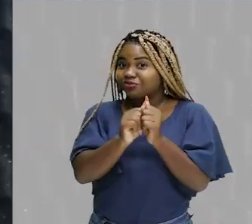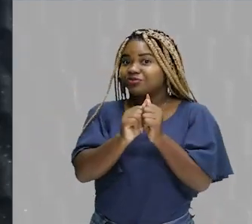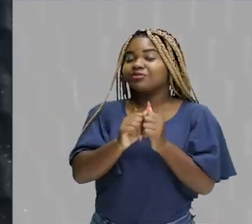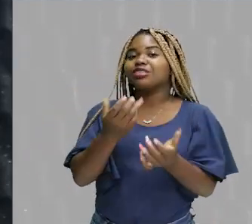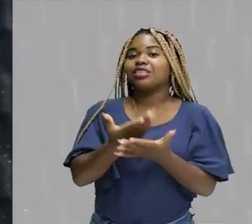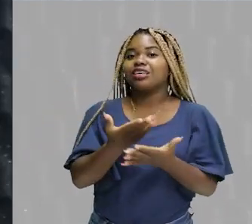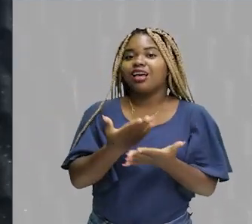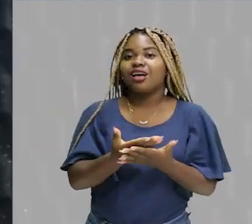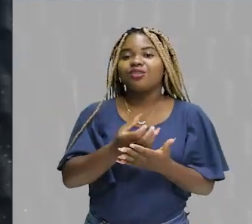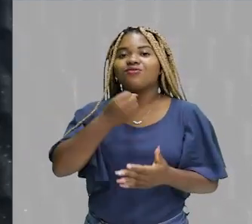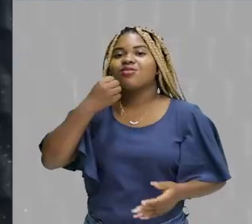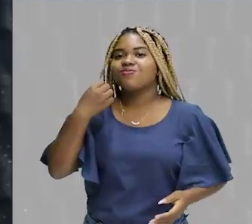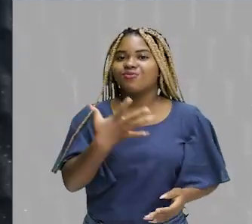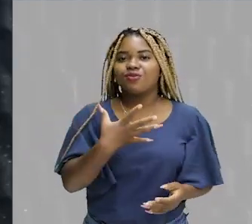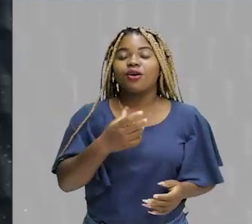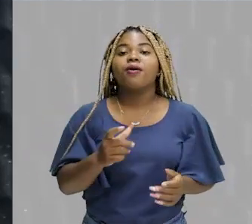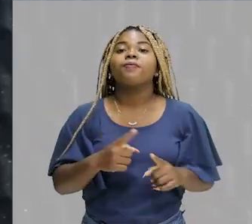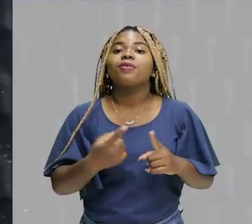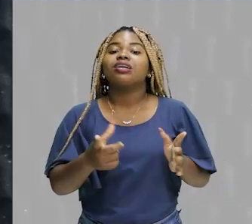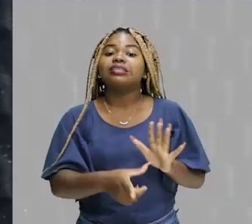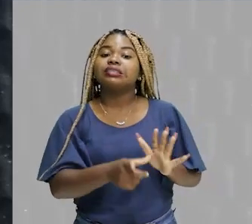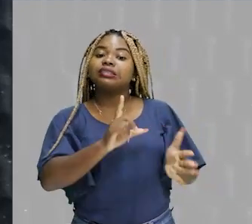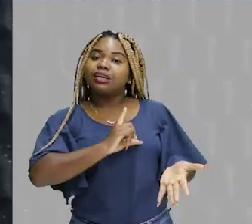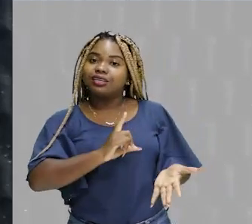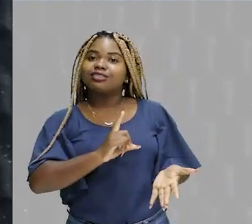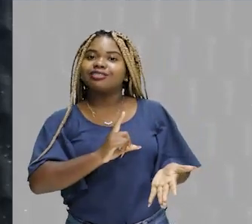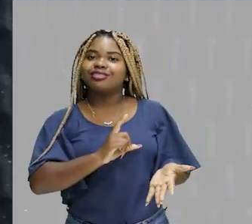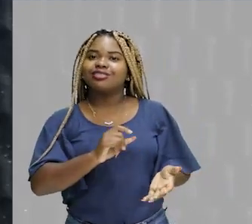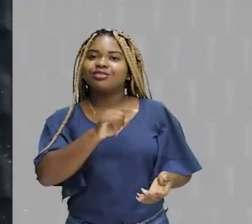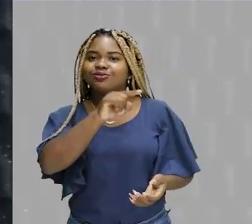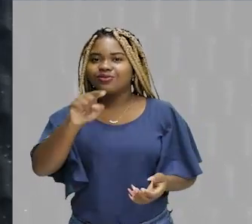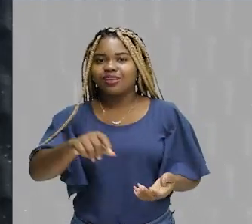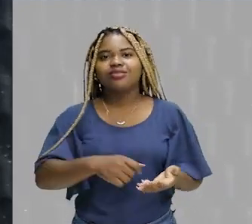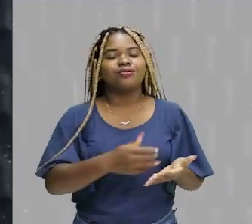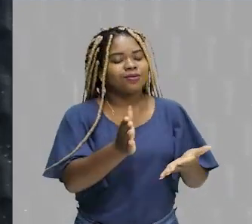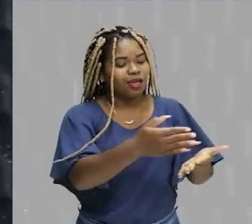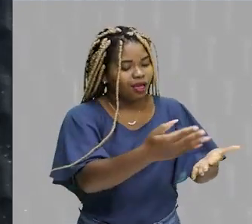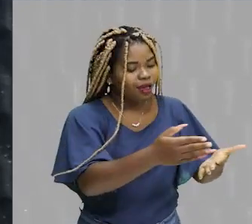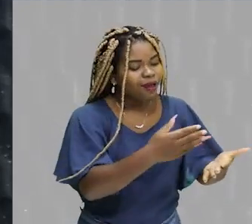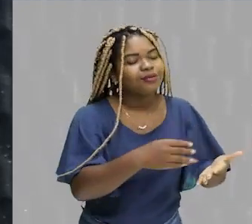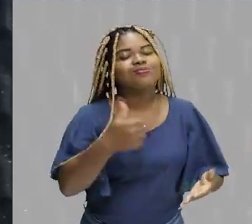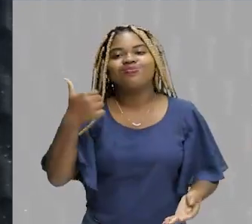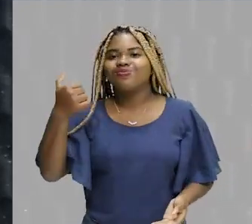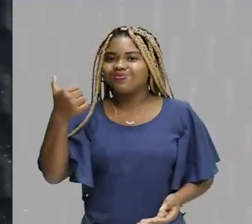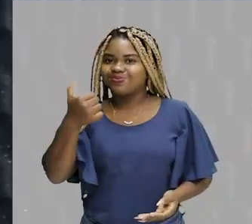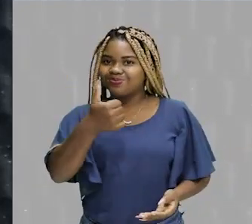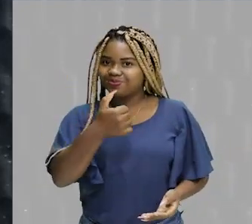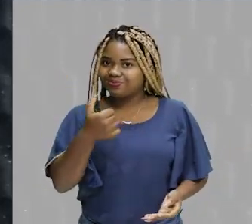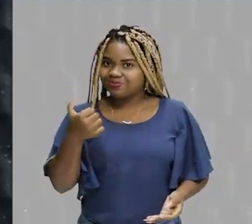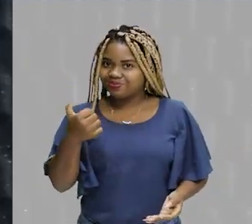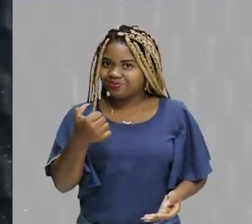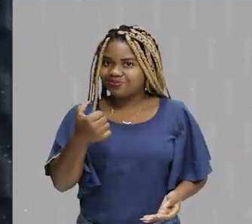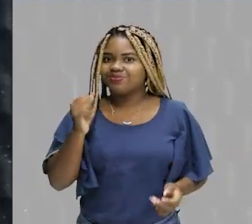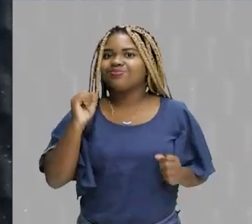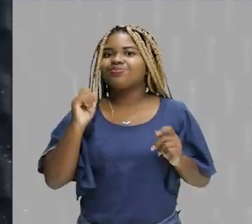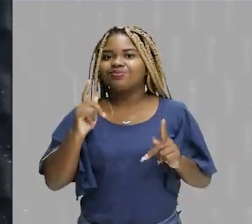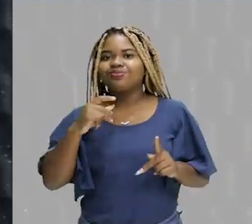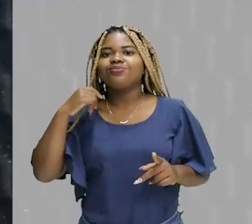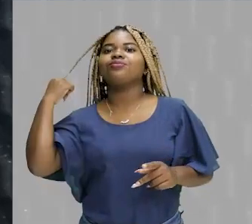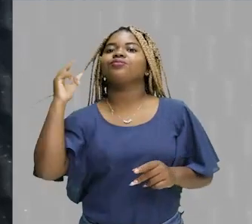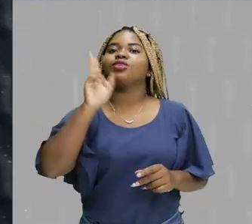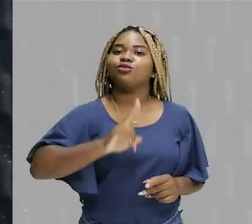antes da gente começar, pega logo aí o caderno, caneta, lápis, marcador de texto, seja lá o que você utiliza, para